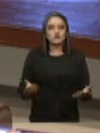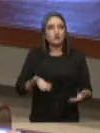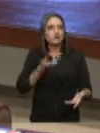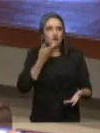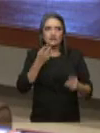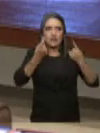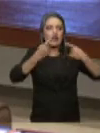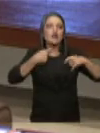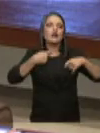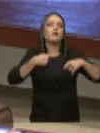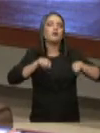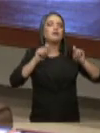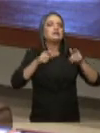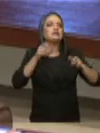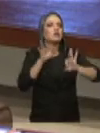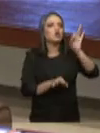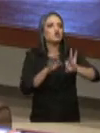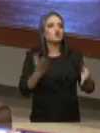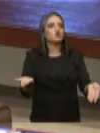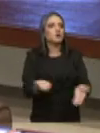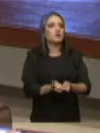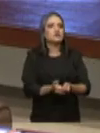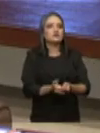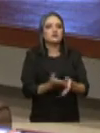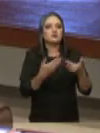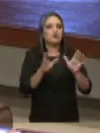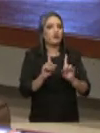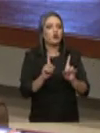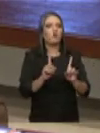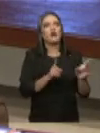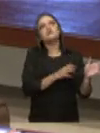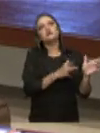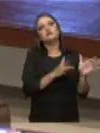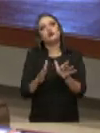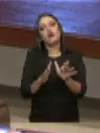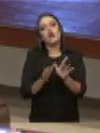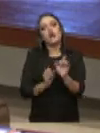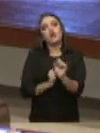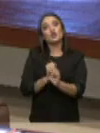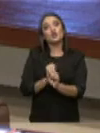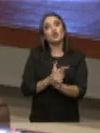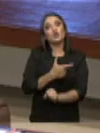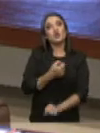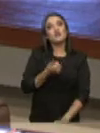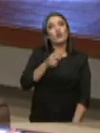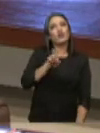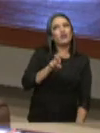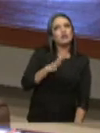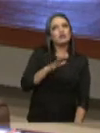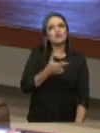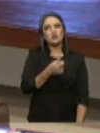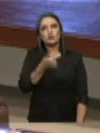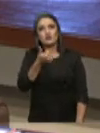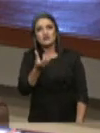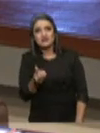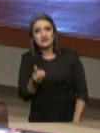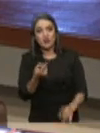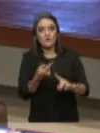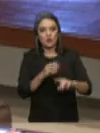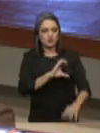fim. Isso só veio a ser suscitado em 2015, 2016, quando o Código mencionou